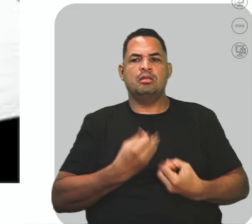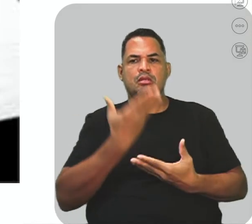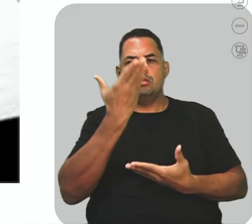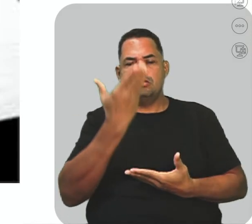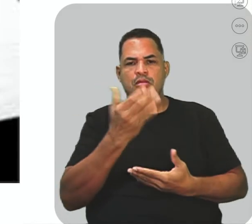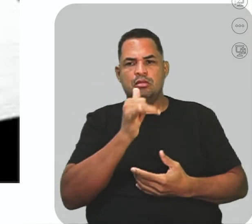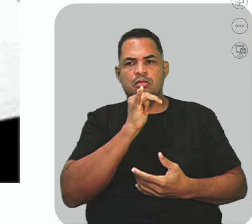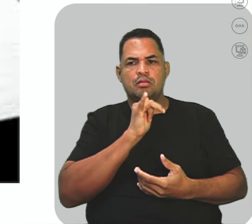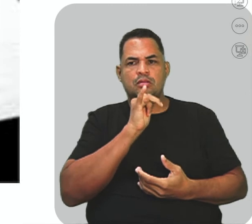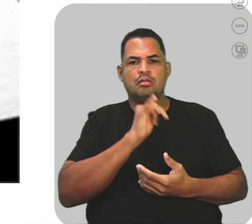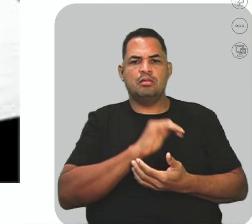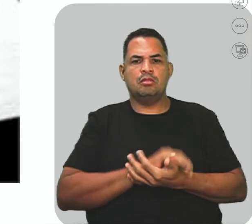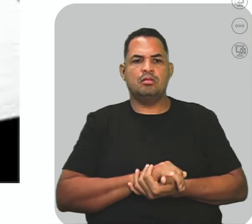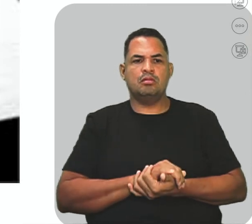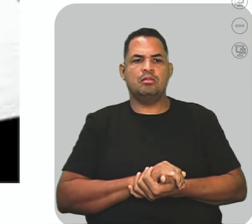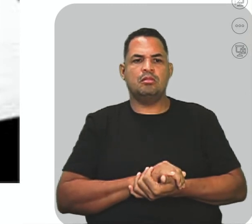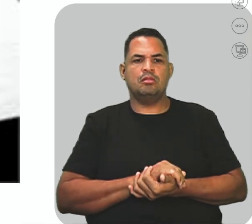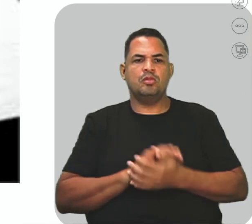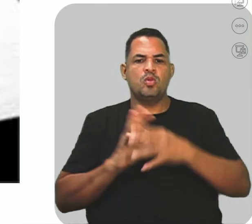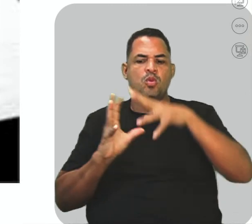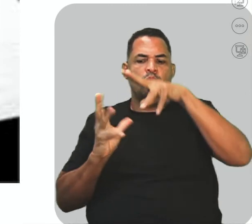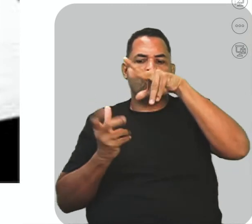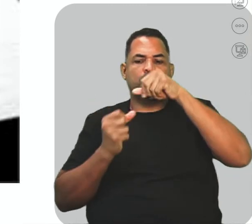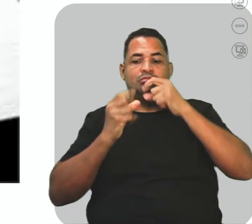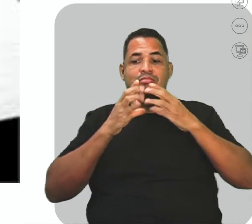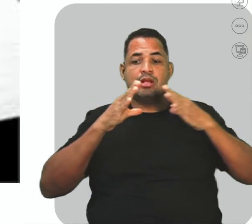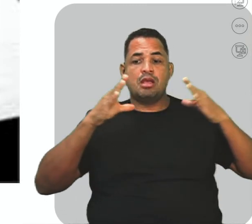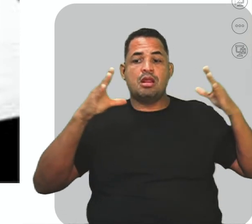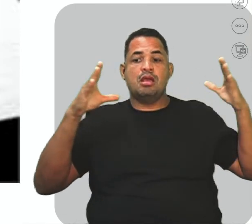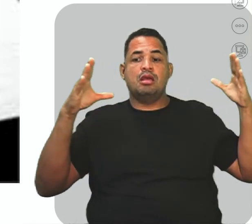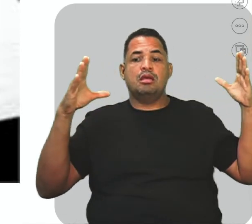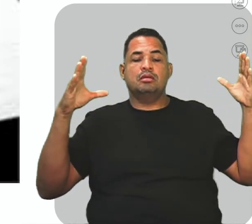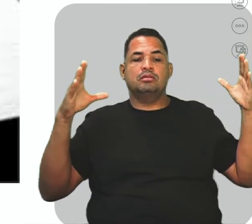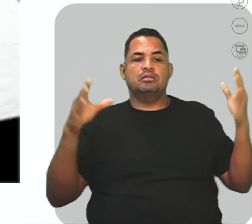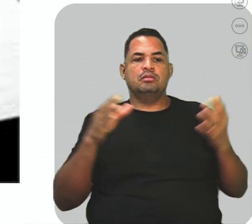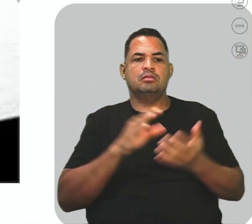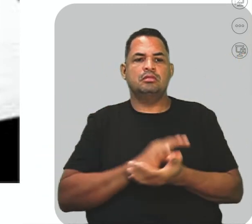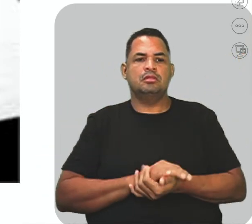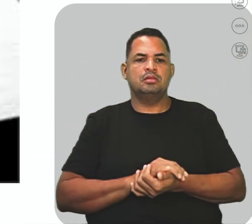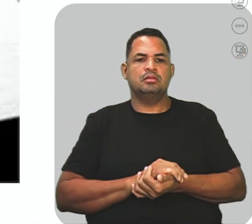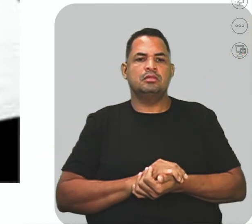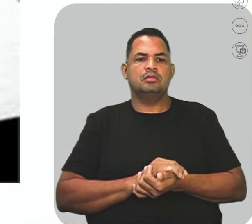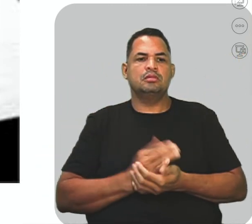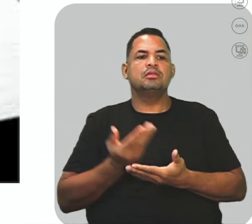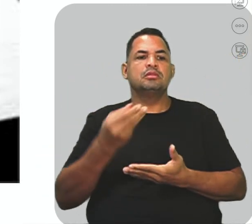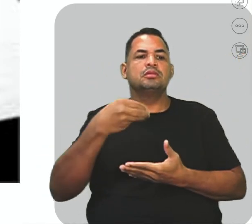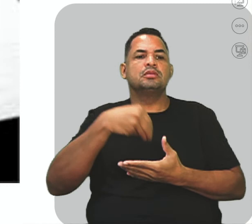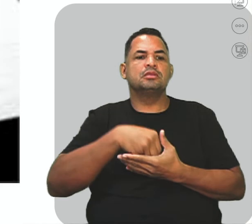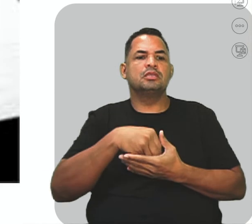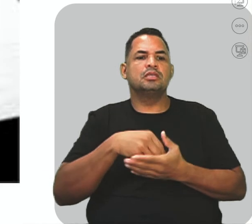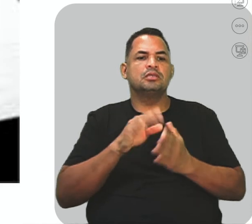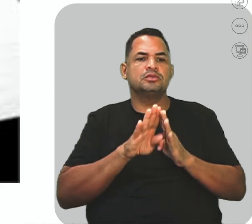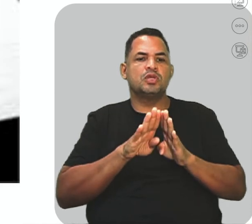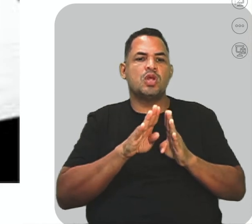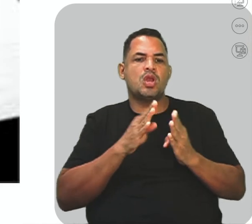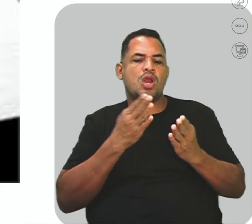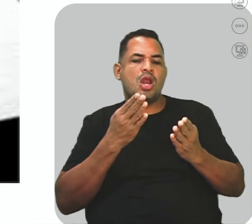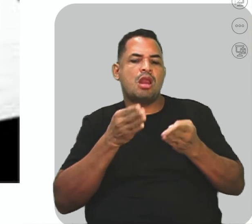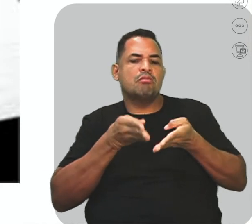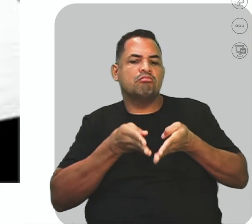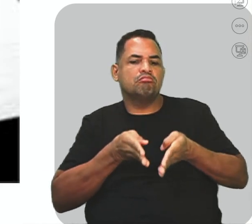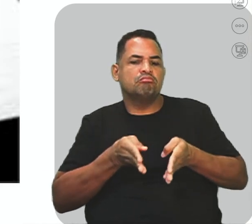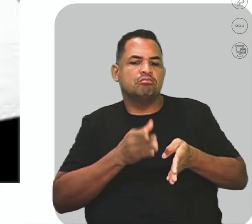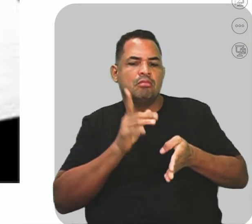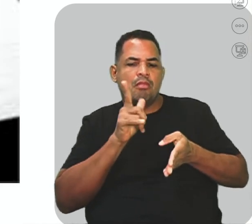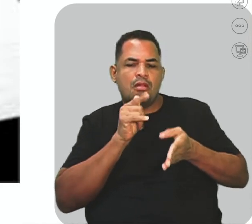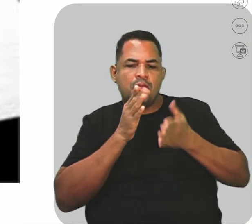né, em que nós temos aí, o mundo é grande. O mundo é grande e cabe nesta janela sobre o mar.